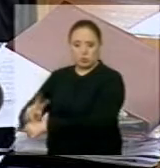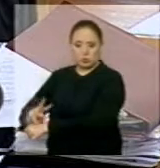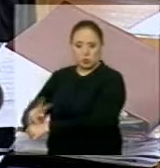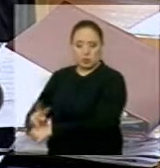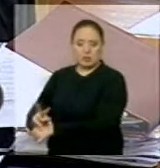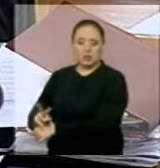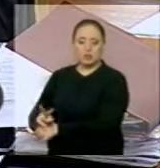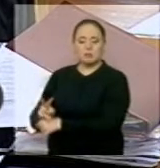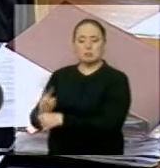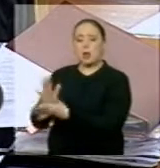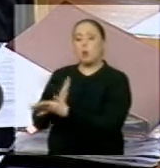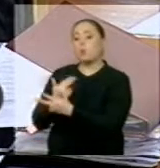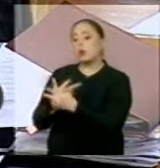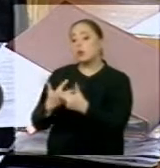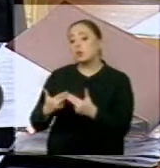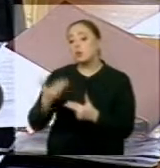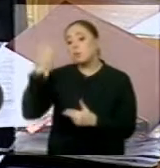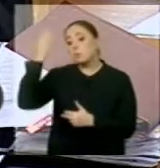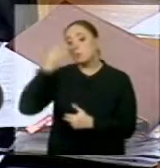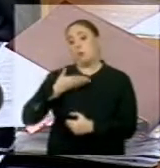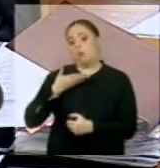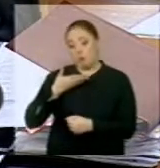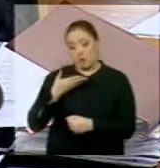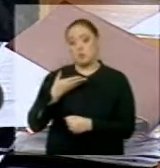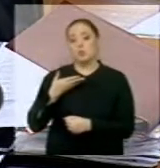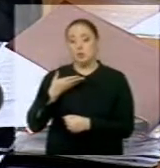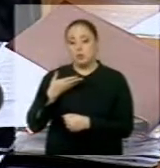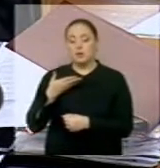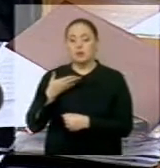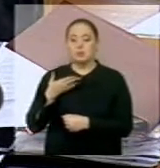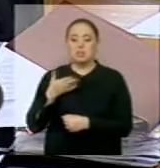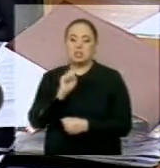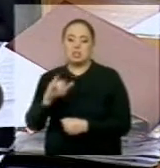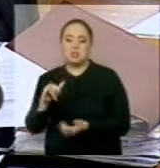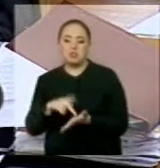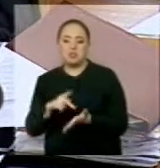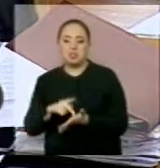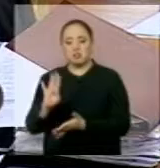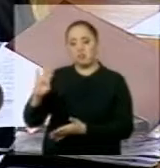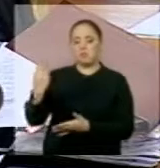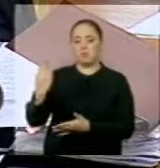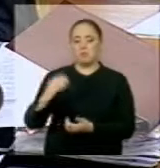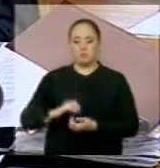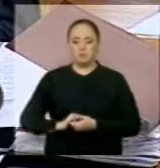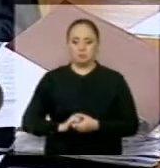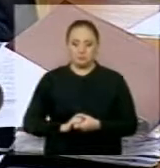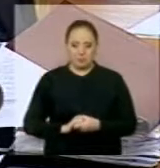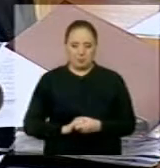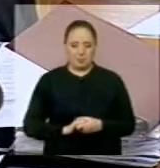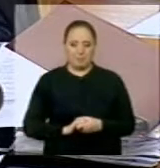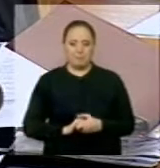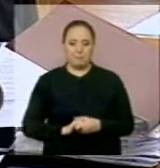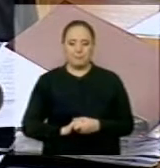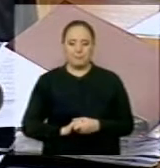que comprovasse, isso sim, aquela falsidade. Porque há, e